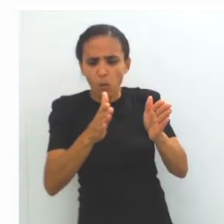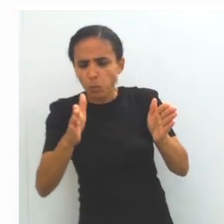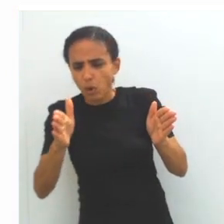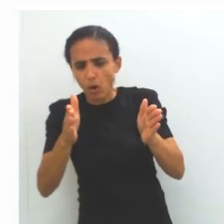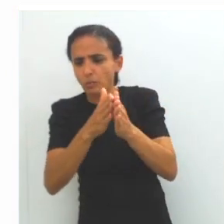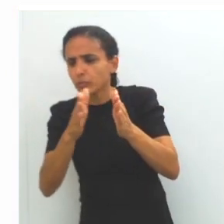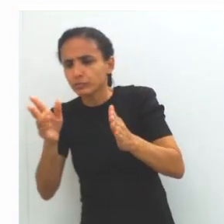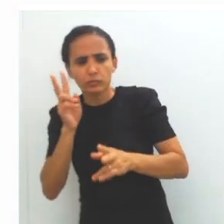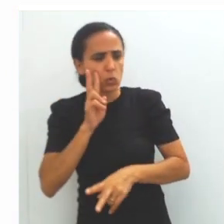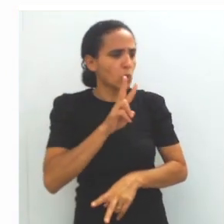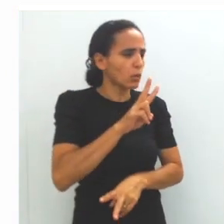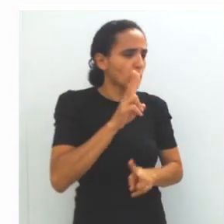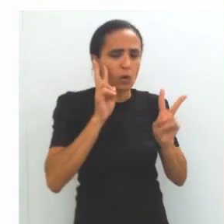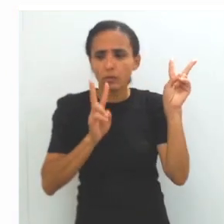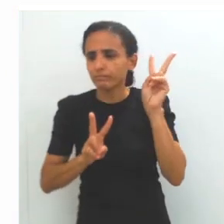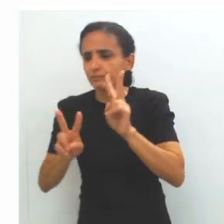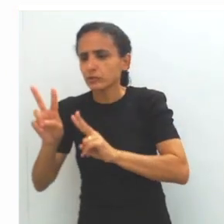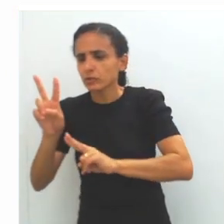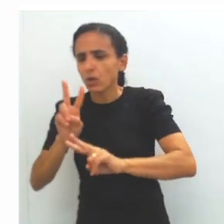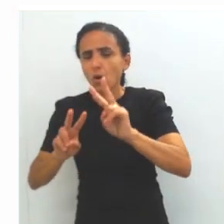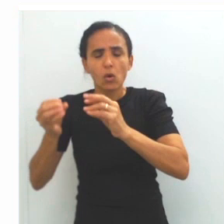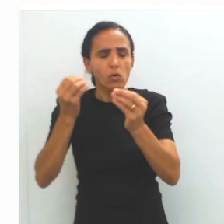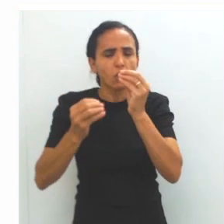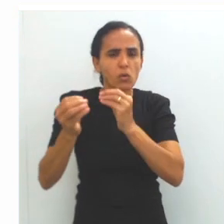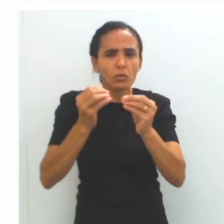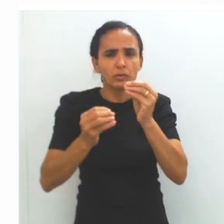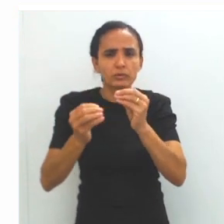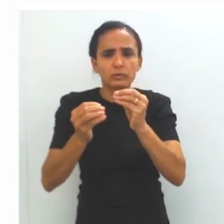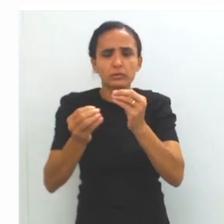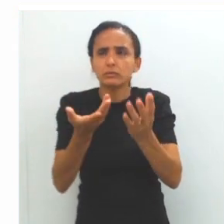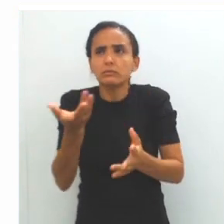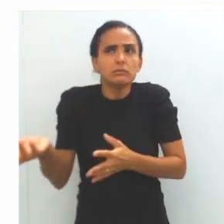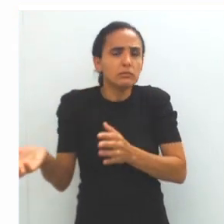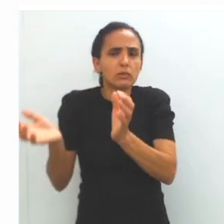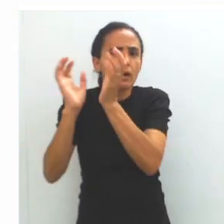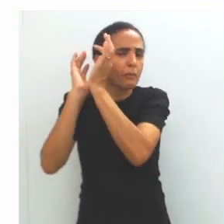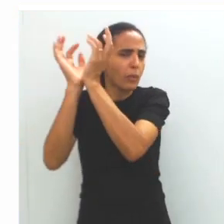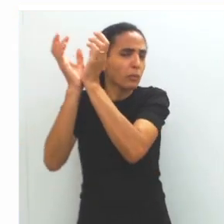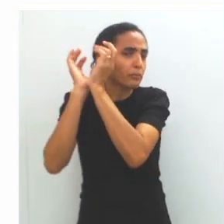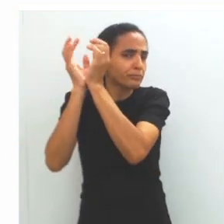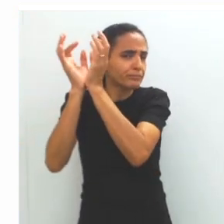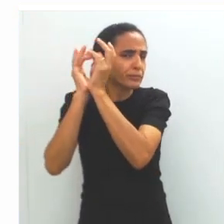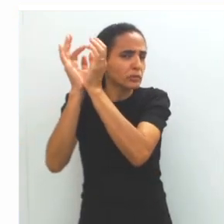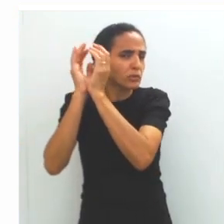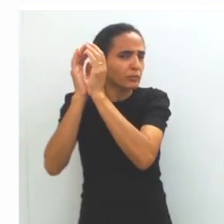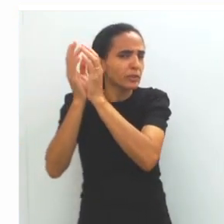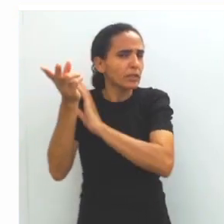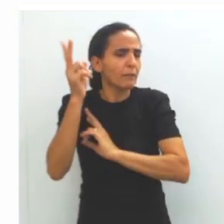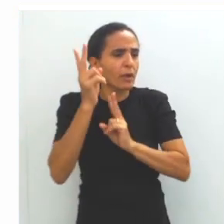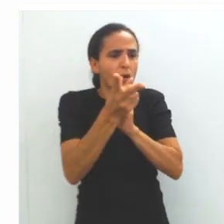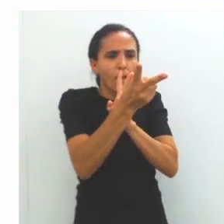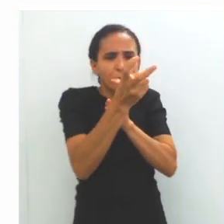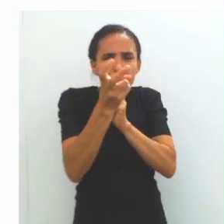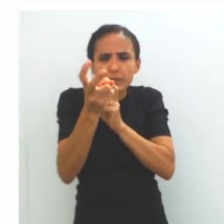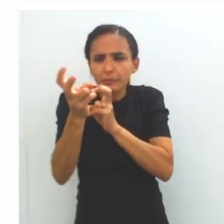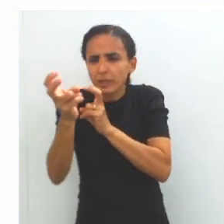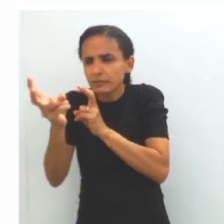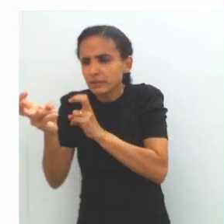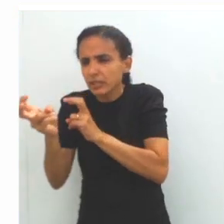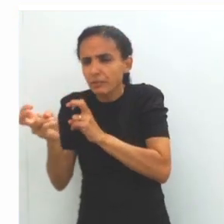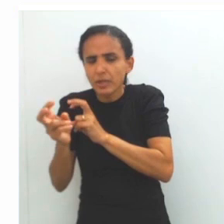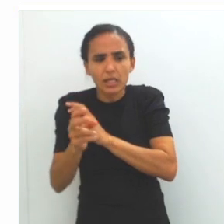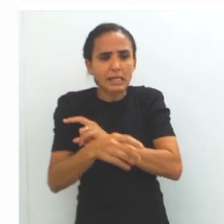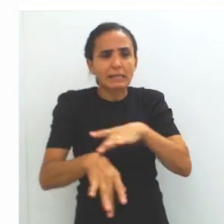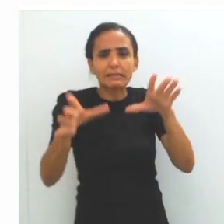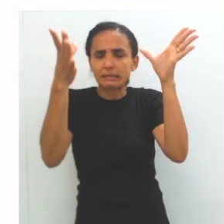tamanho do objeto, posição do objeto e interpretar, fazendo com que a imagem do objeto